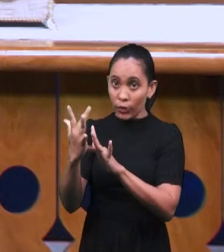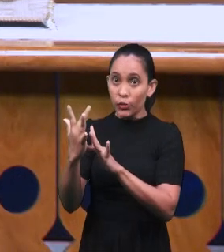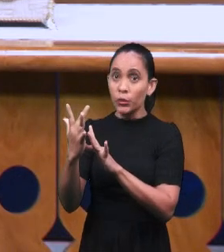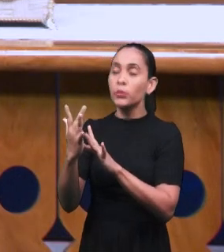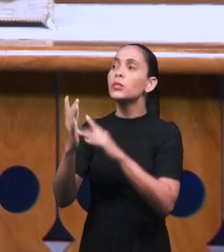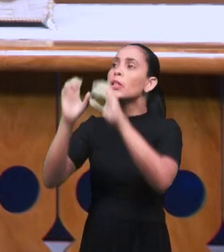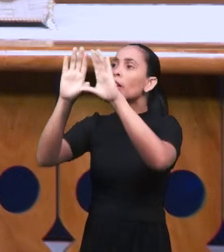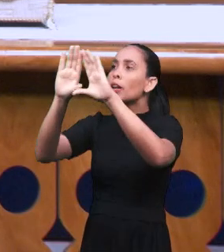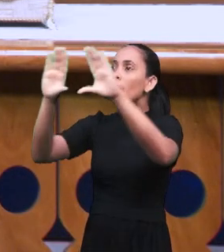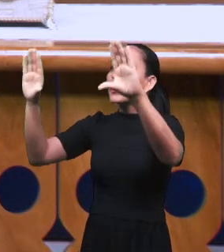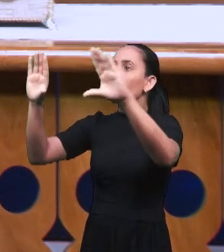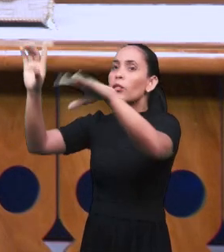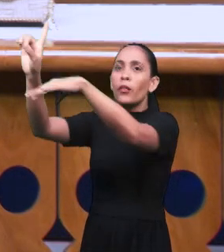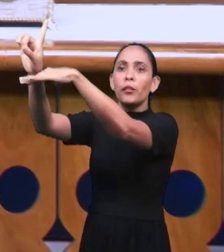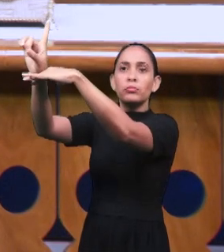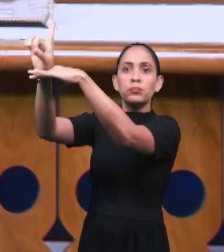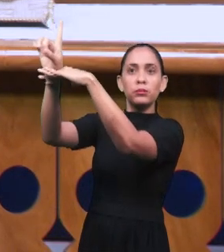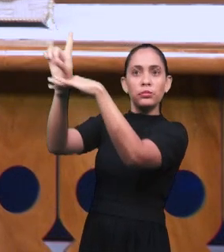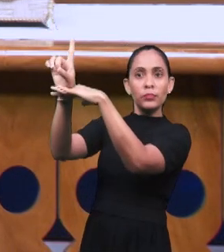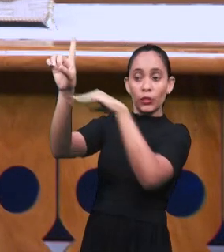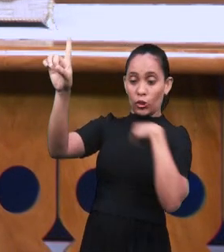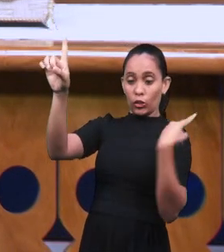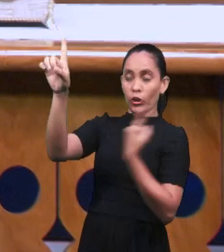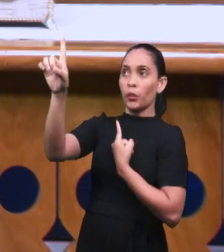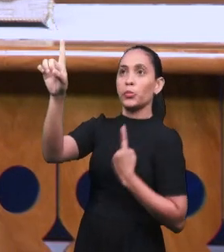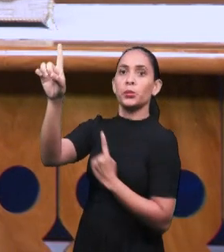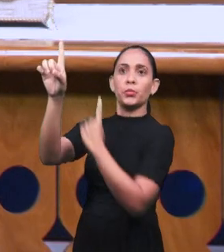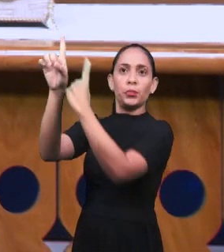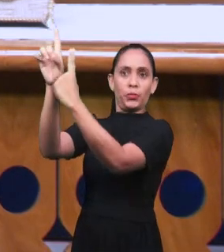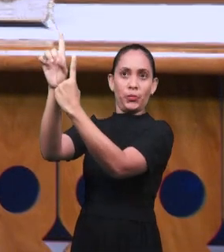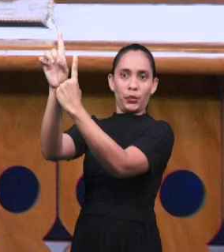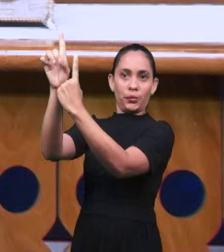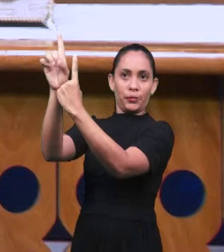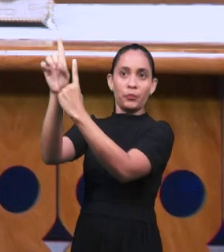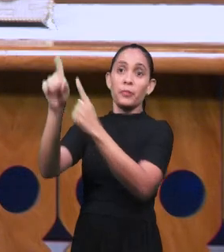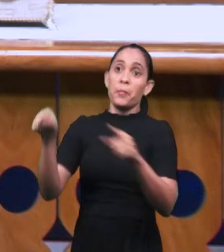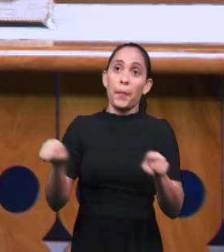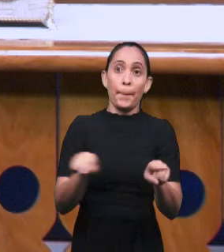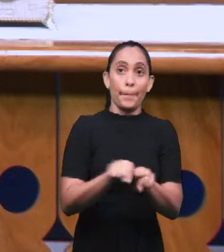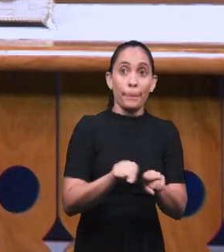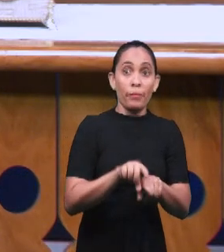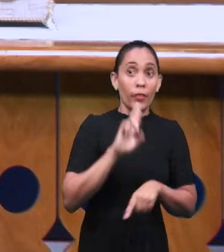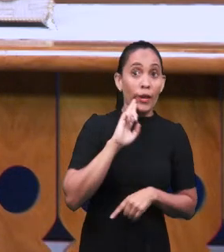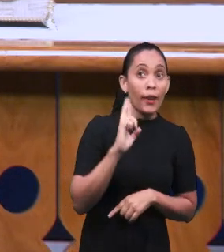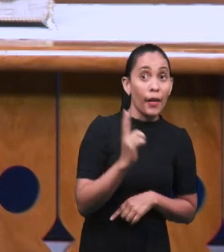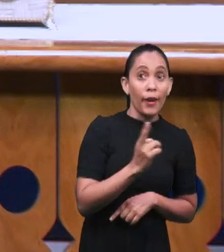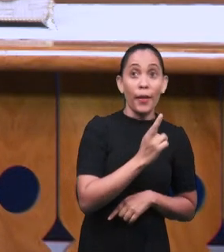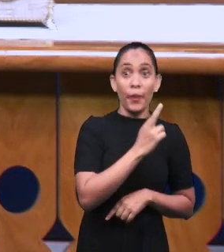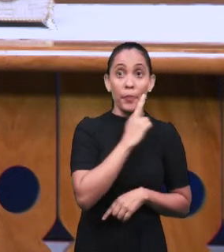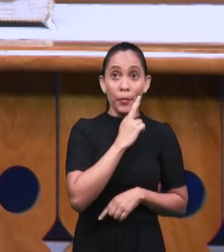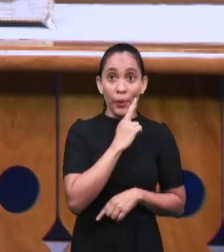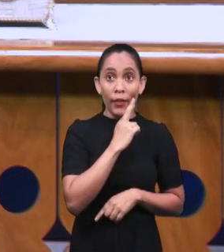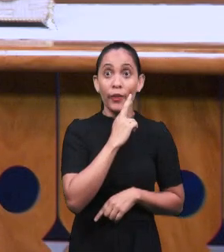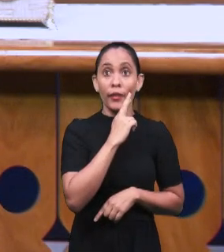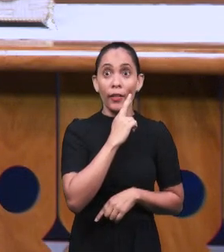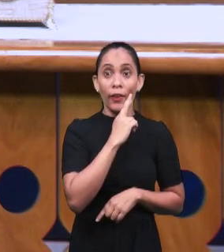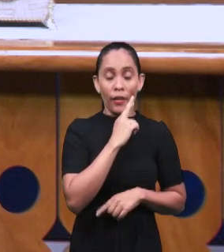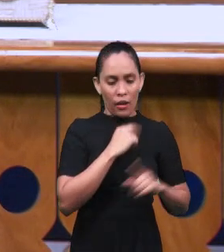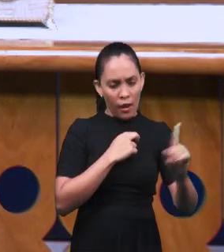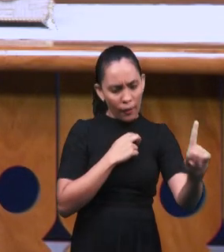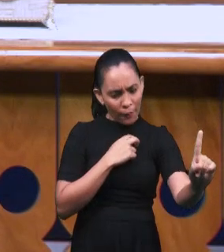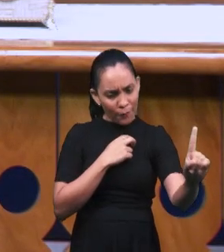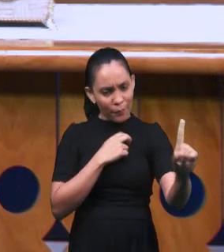igreja vai ao encontro. É como? Rebeca foi levado para Isaac. Isaac não foi atrás de Rebeca, não. Ele ficou esperando.